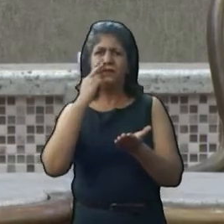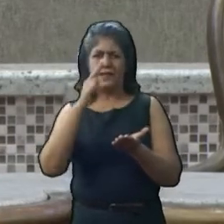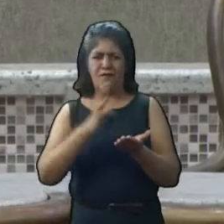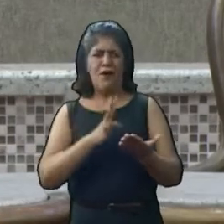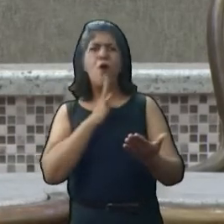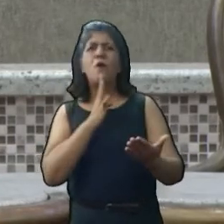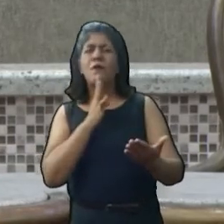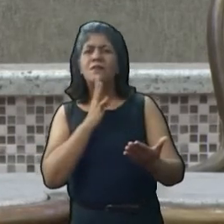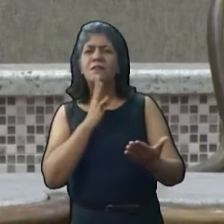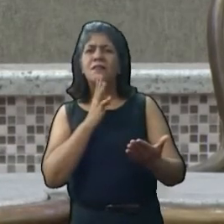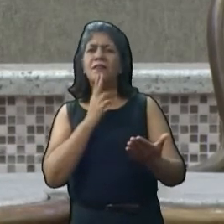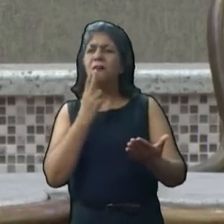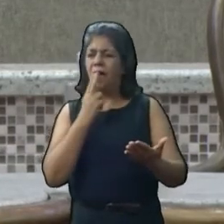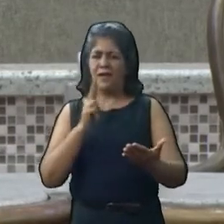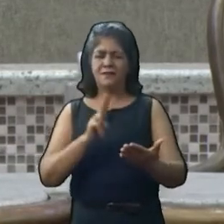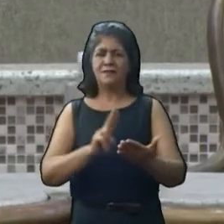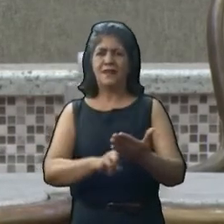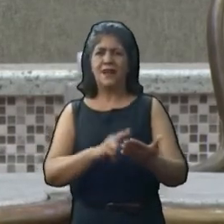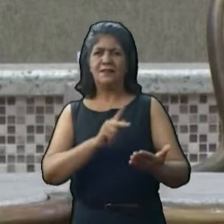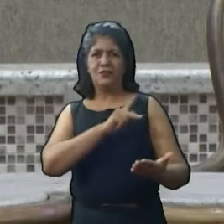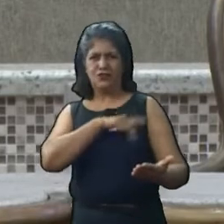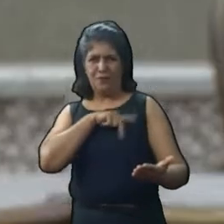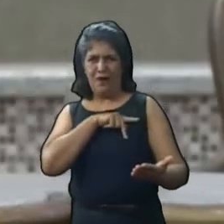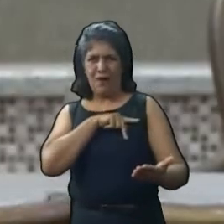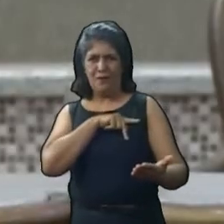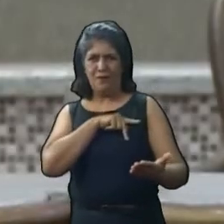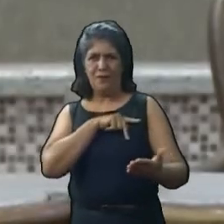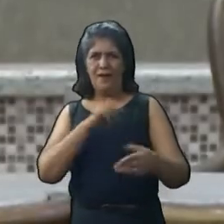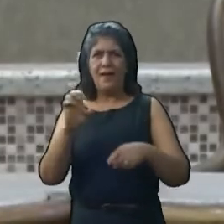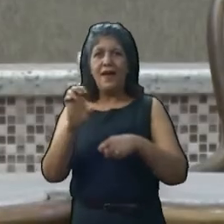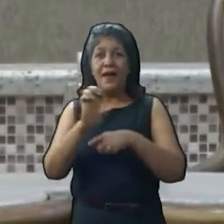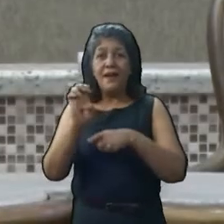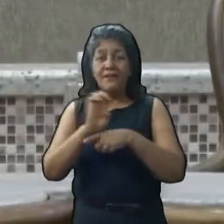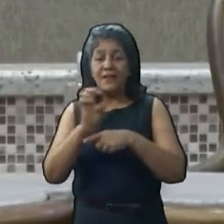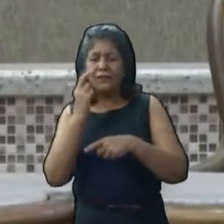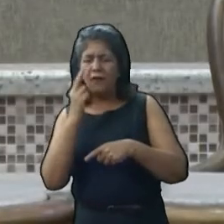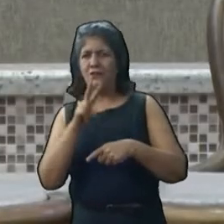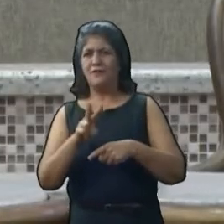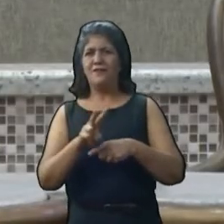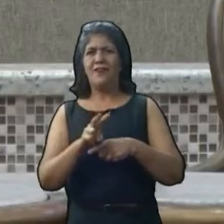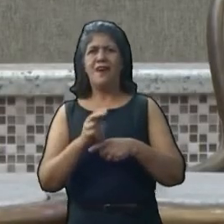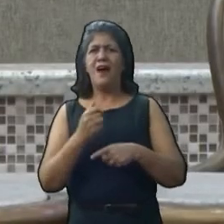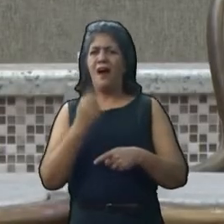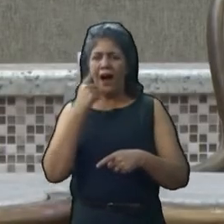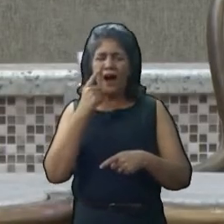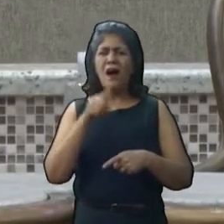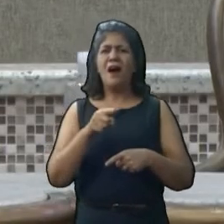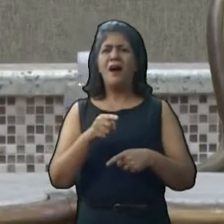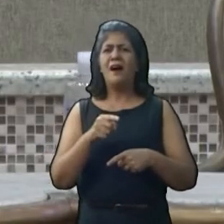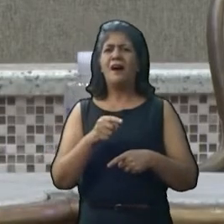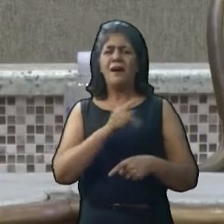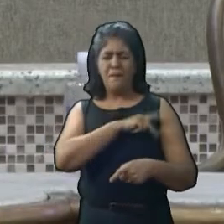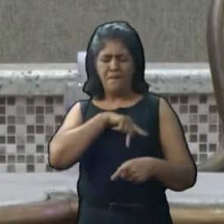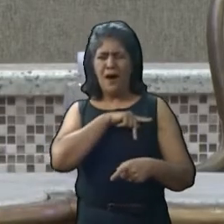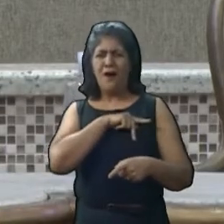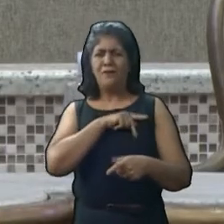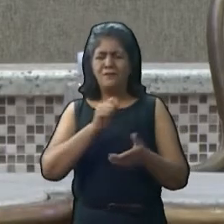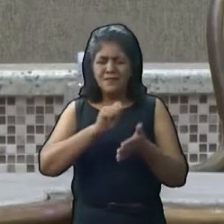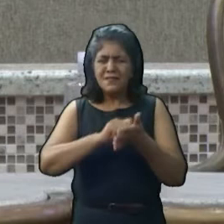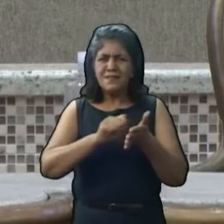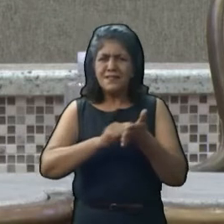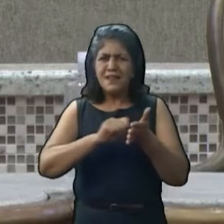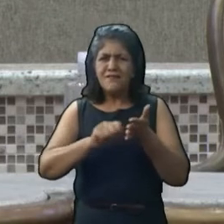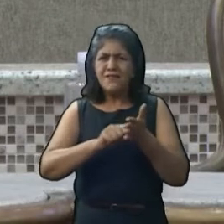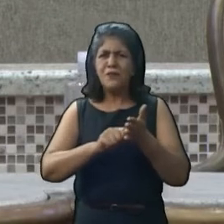alcançar a salvação na pessoa bendita de jesuscristo paulo escreveu esta carta lá